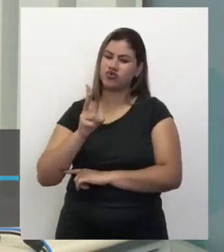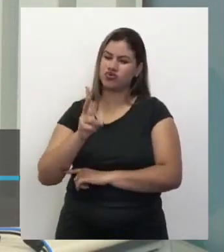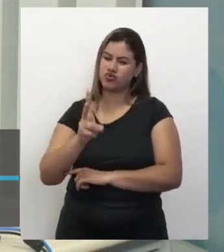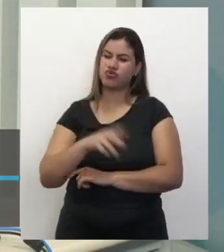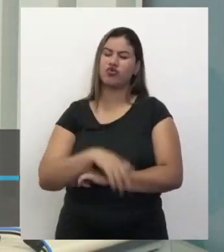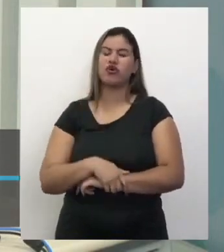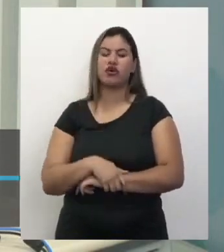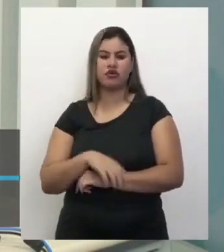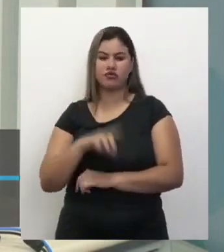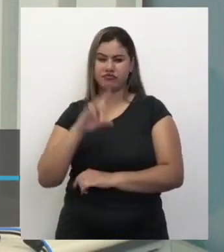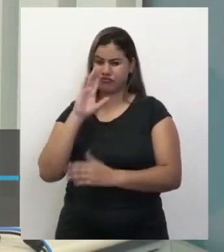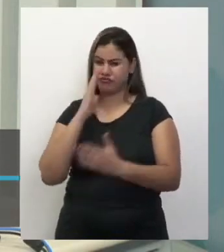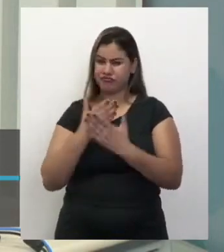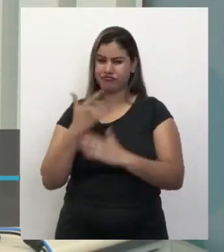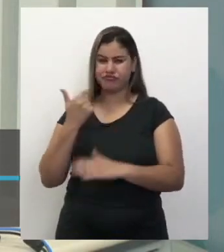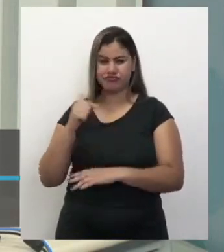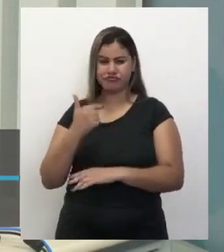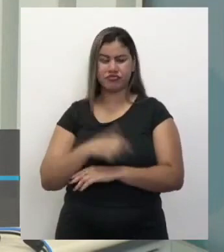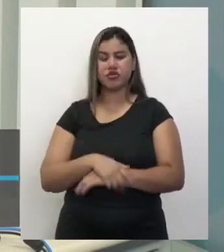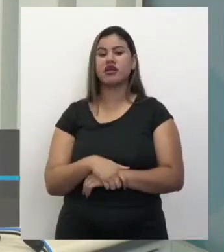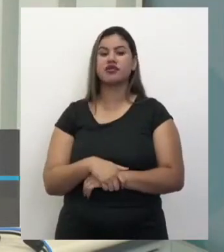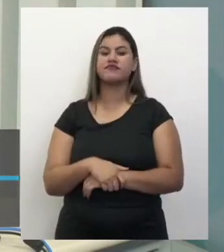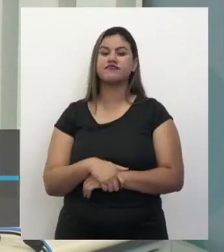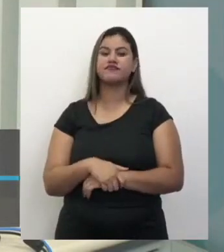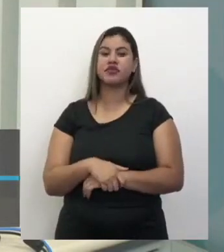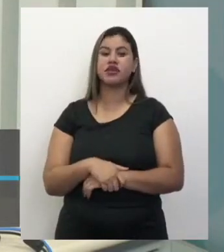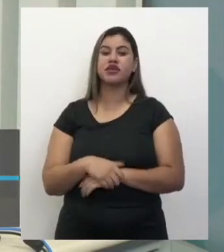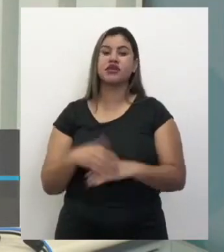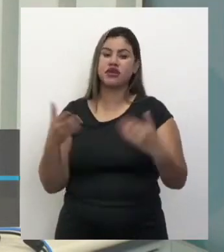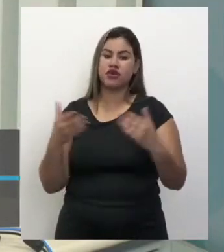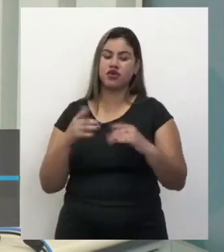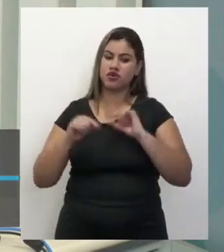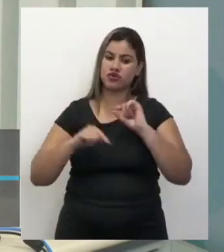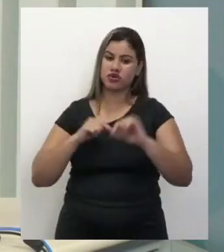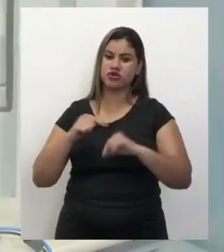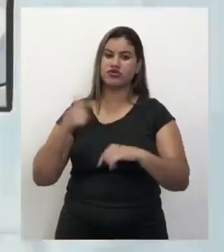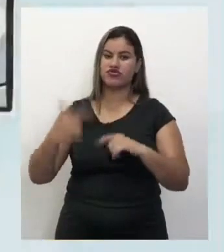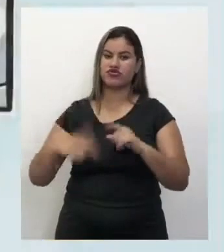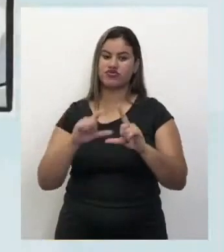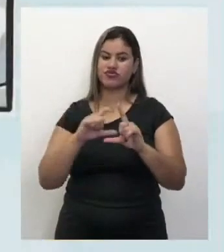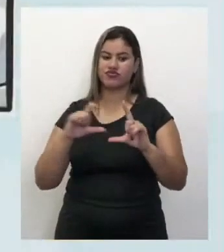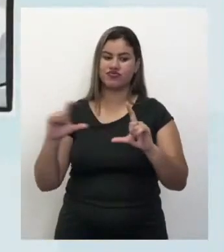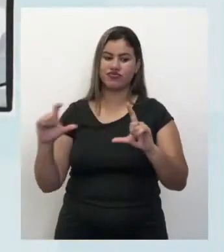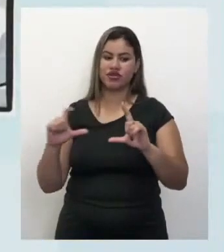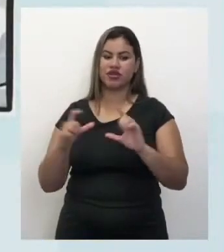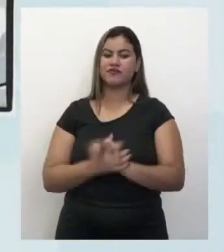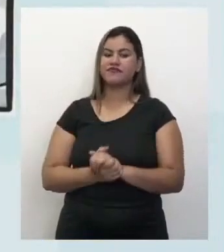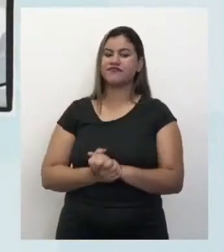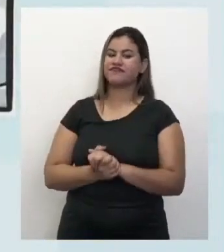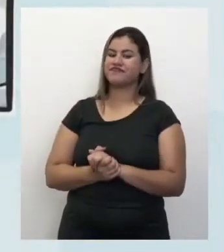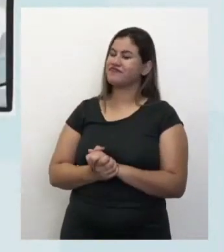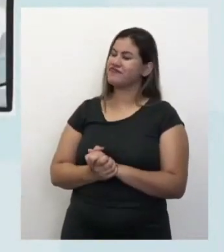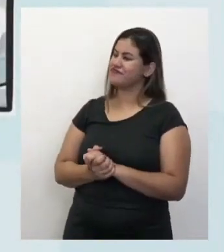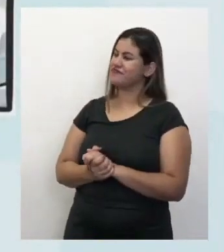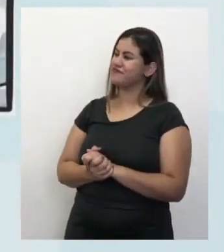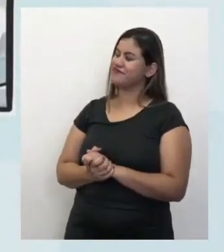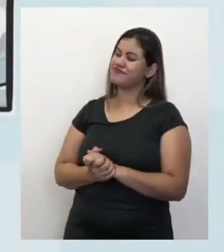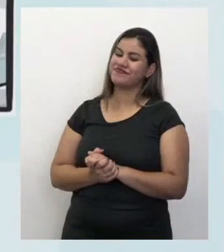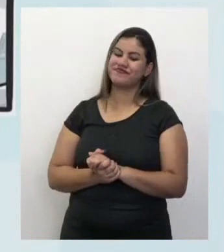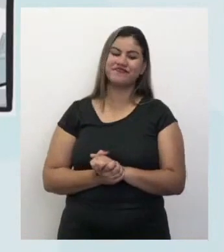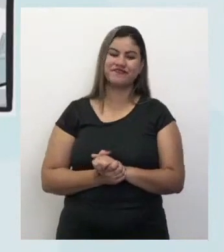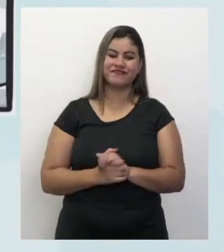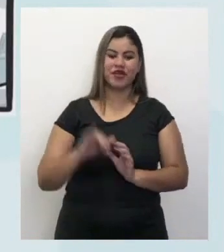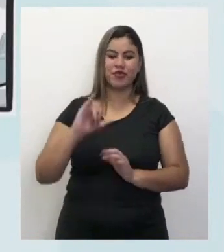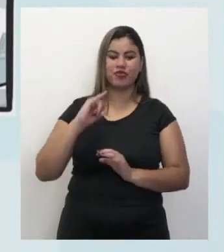para acreditar. E agora, eu vou colocar para vocês também uma próxima tirinha. Essa tirinha aqui é para poder também, aproveitando